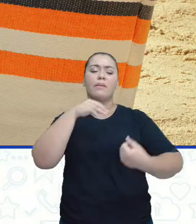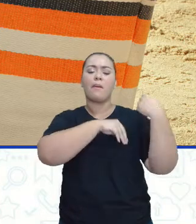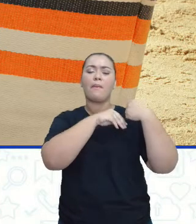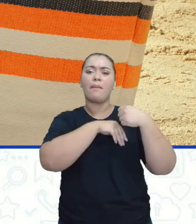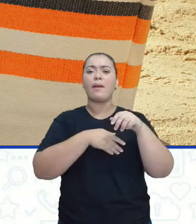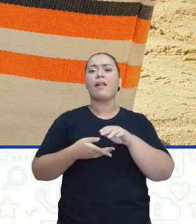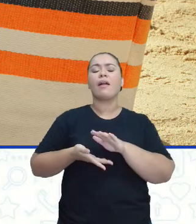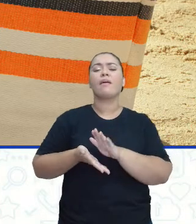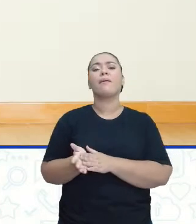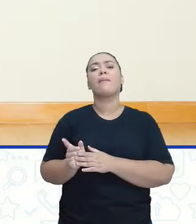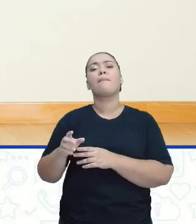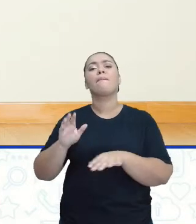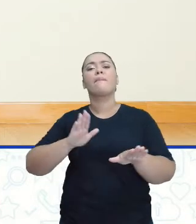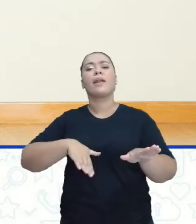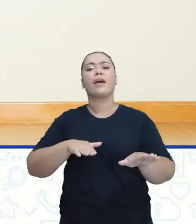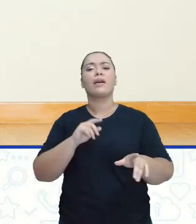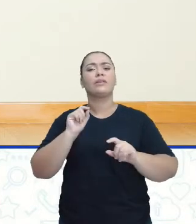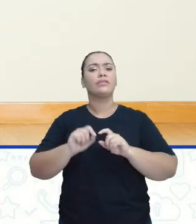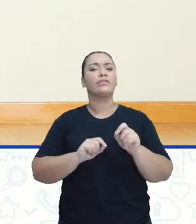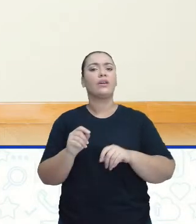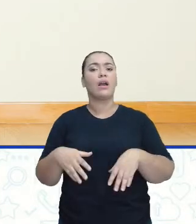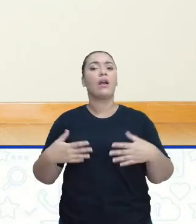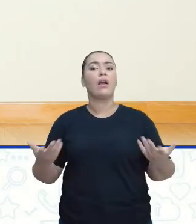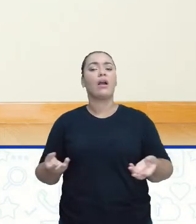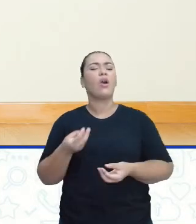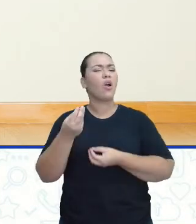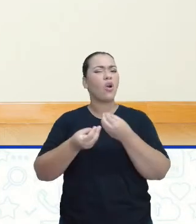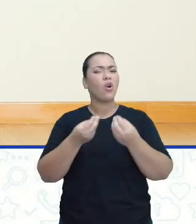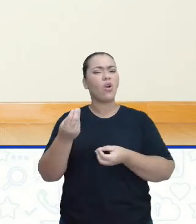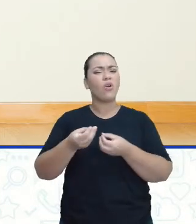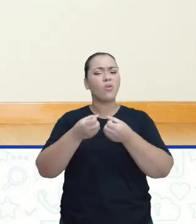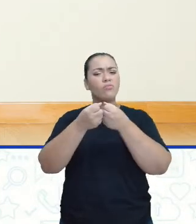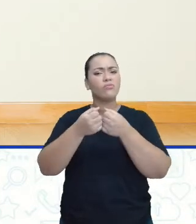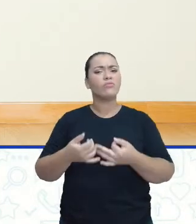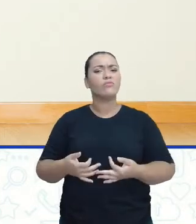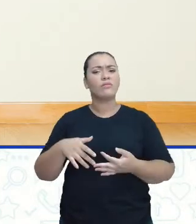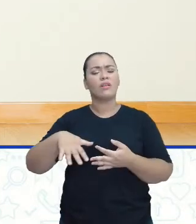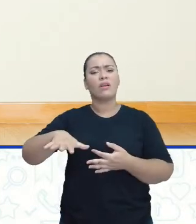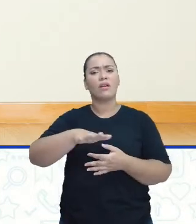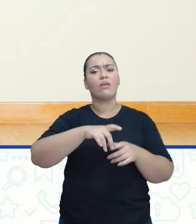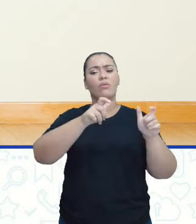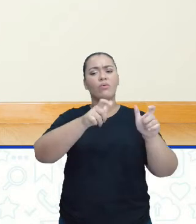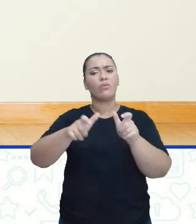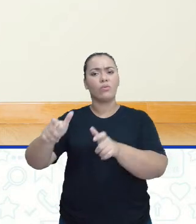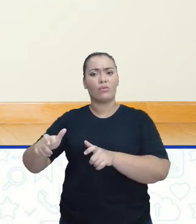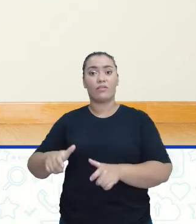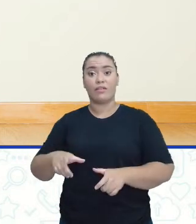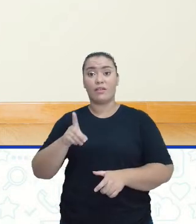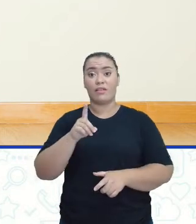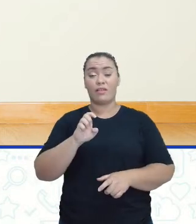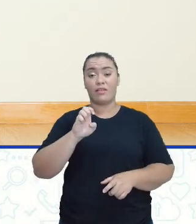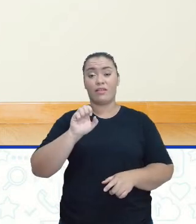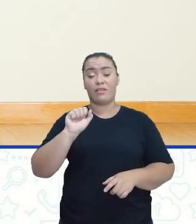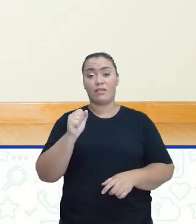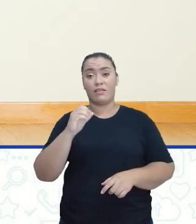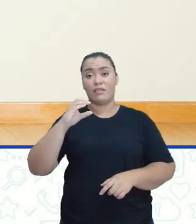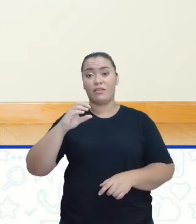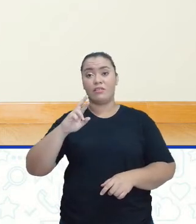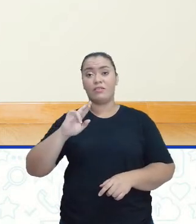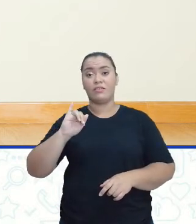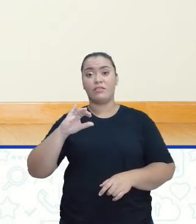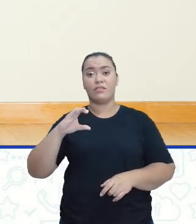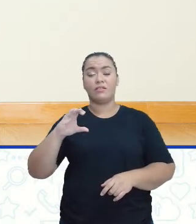Então, como é que a gente pode fazer as descrições dessas imagens? Como eu fiz a minha, né? Lembrando